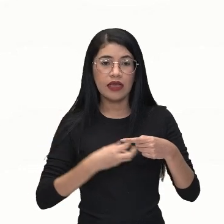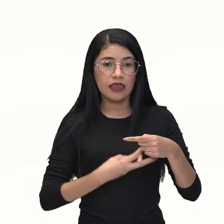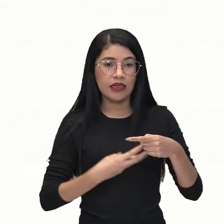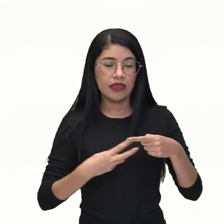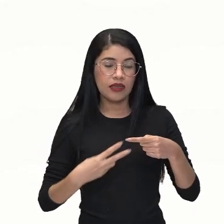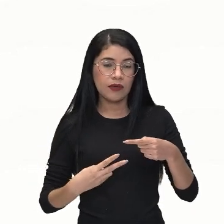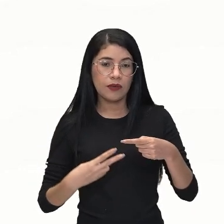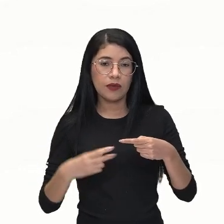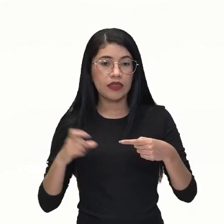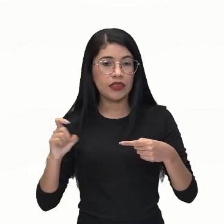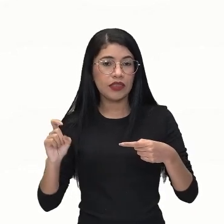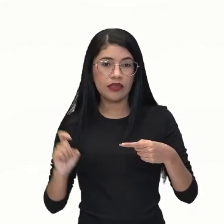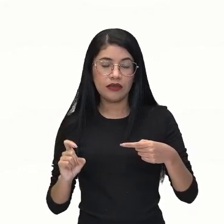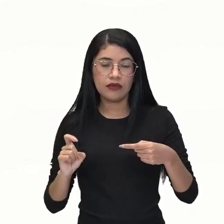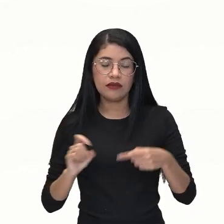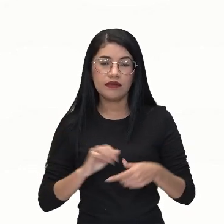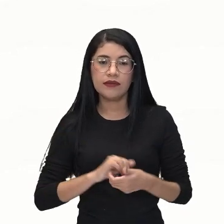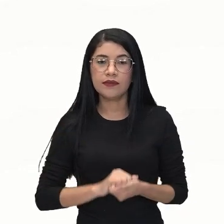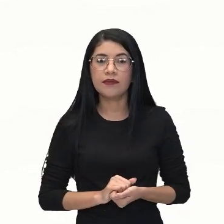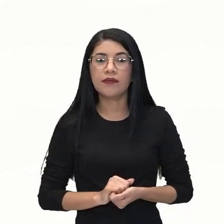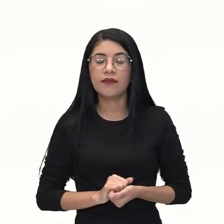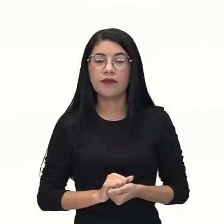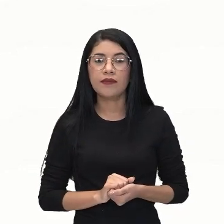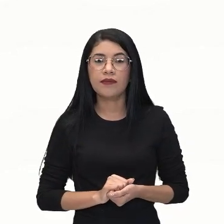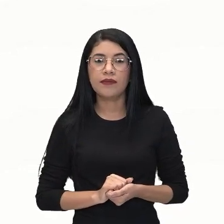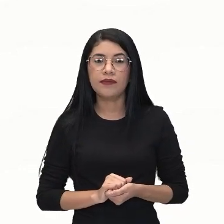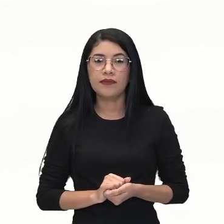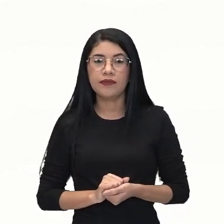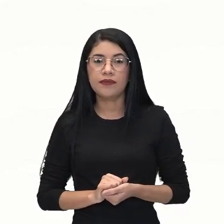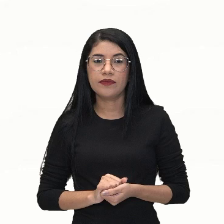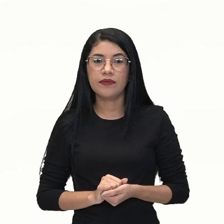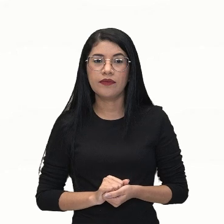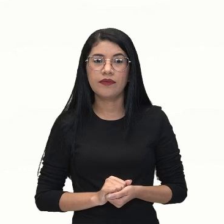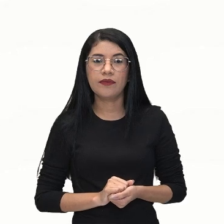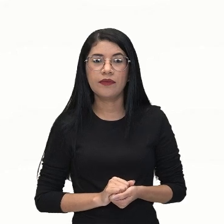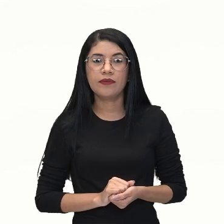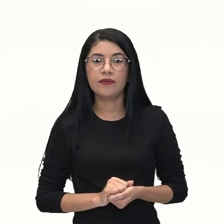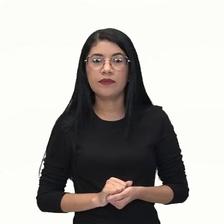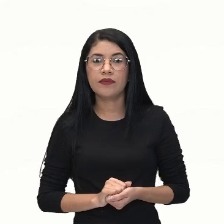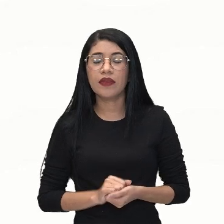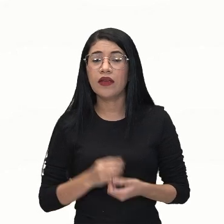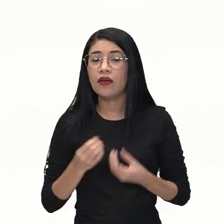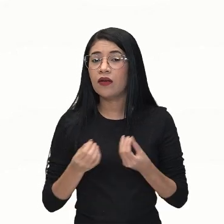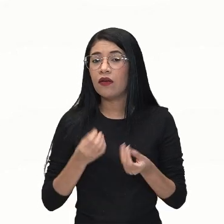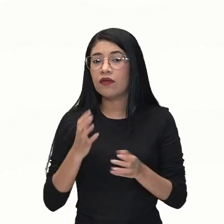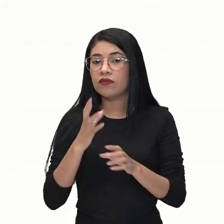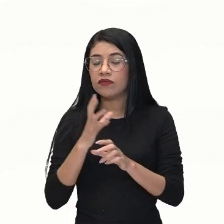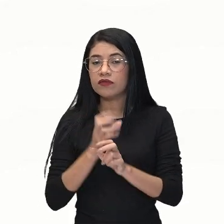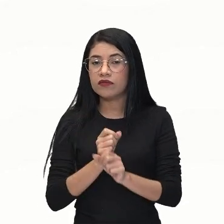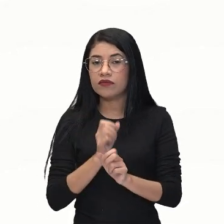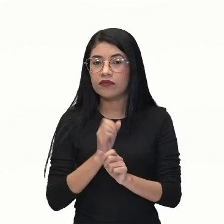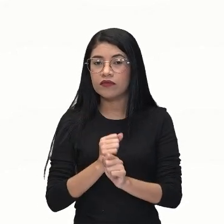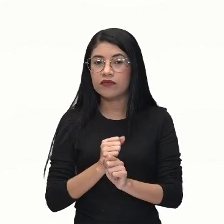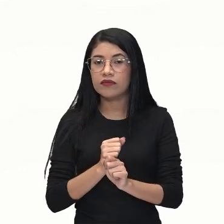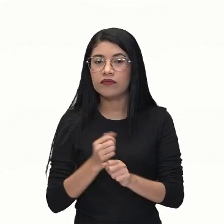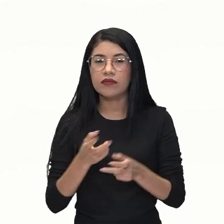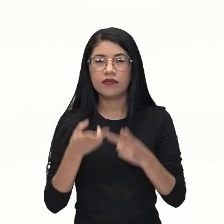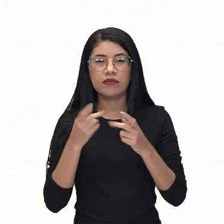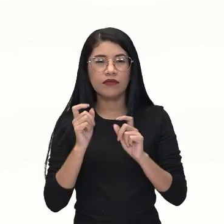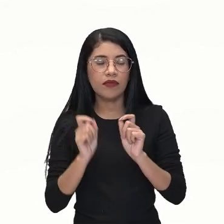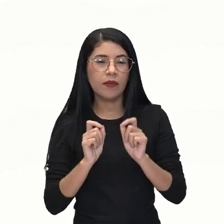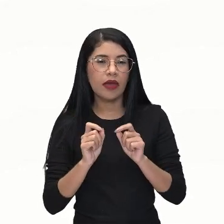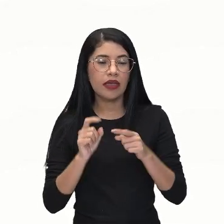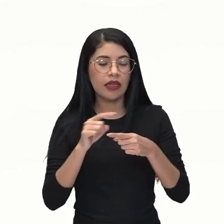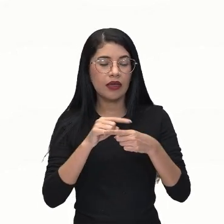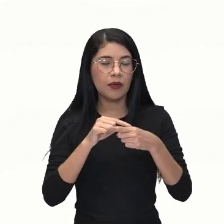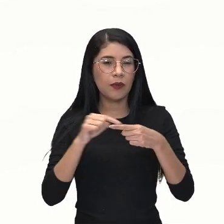ser X. Tá? Então, como é que eu faço para resolver? Observe que a gente colocou aqui um